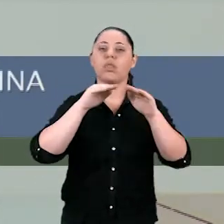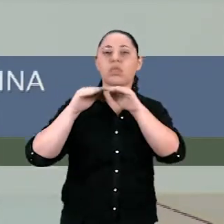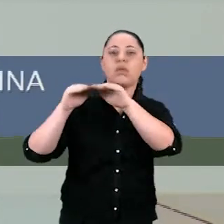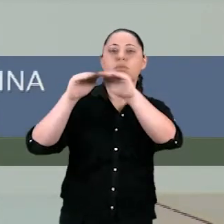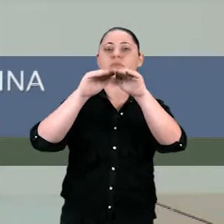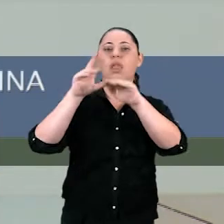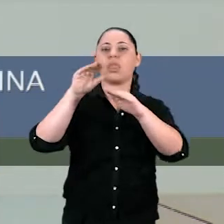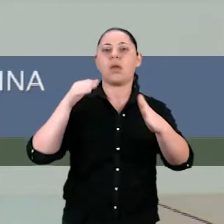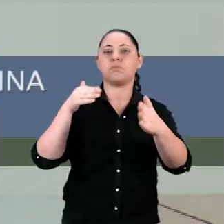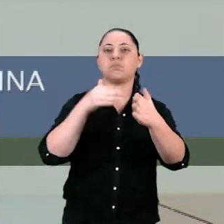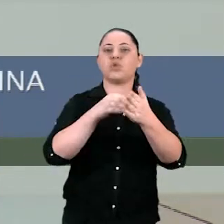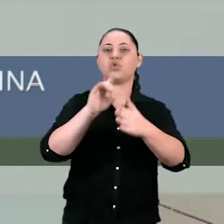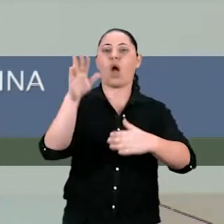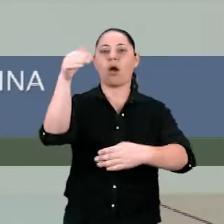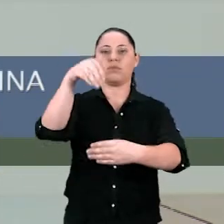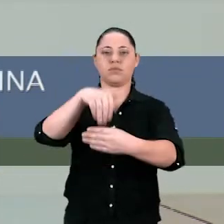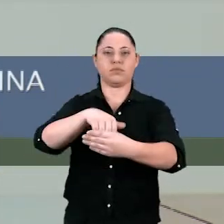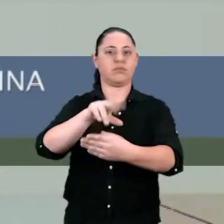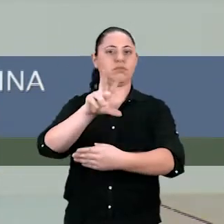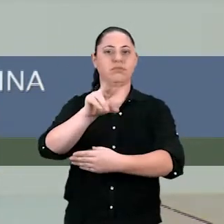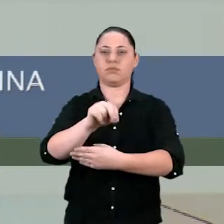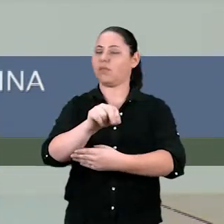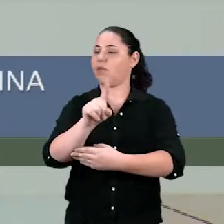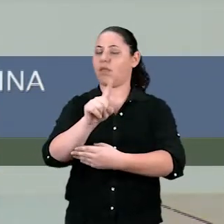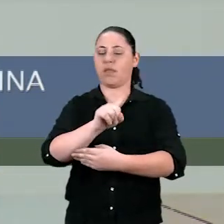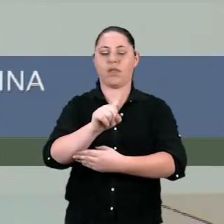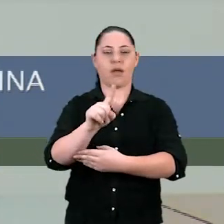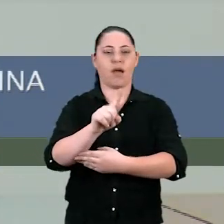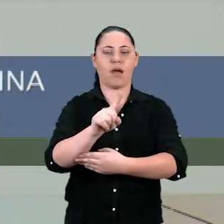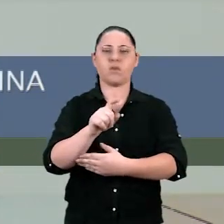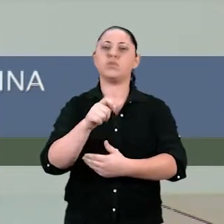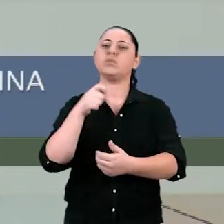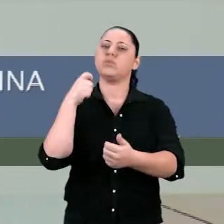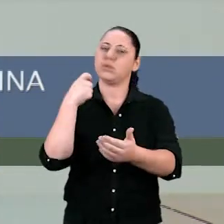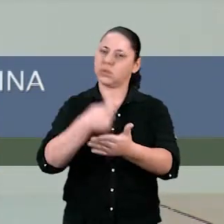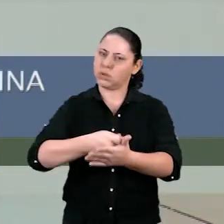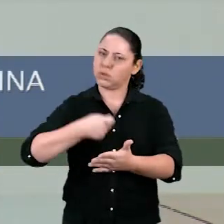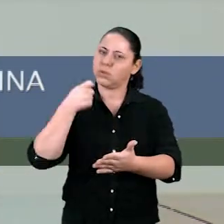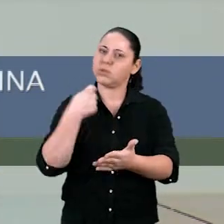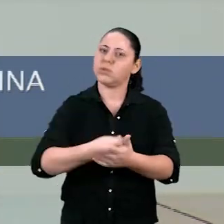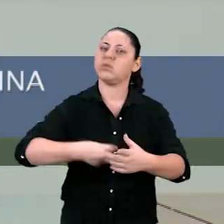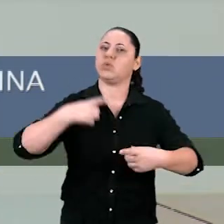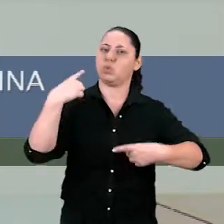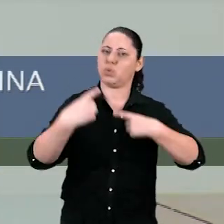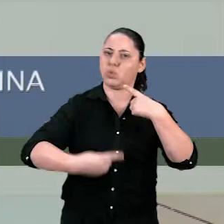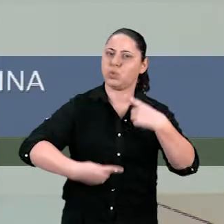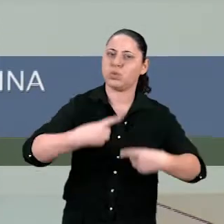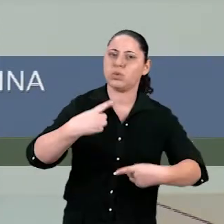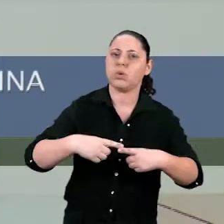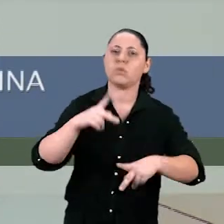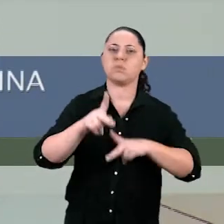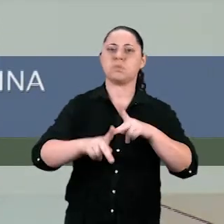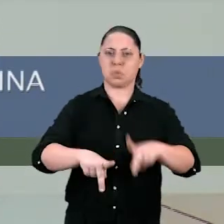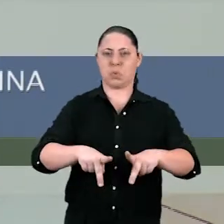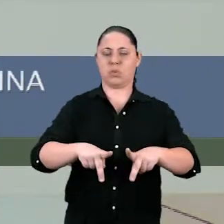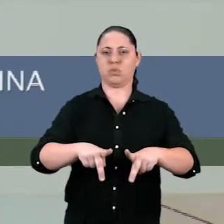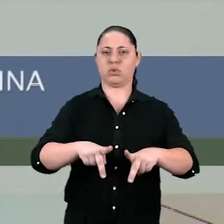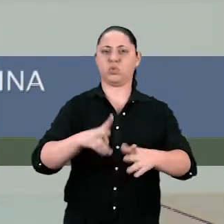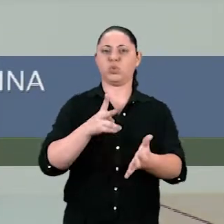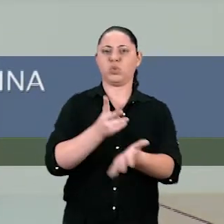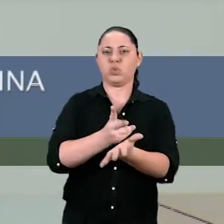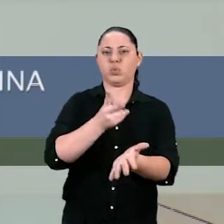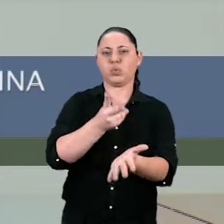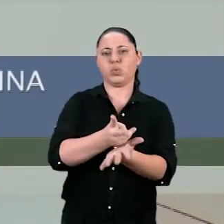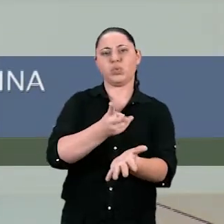ela não se limita ao voto, ela exige um debate público, permanente,